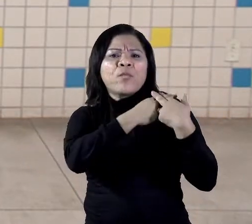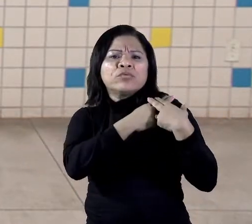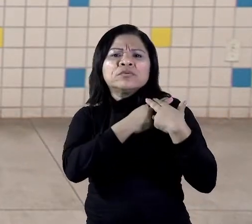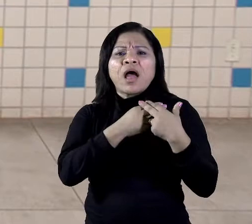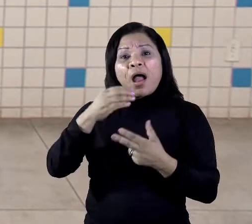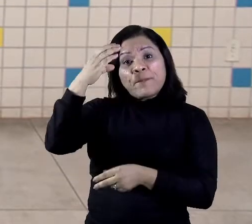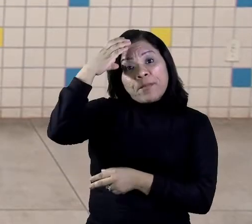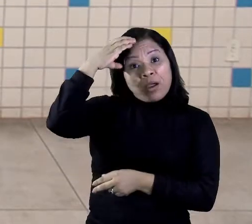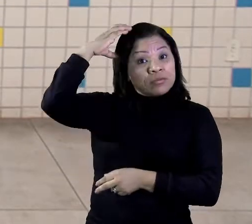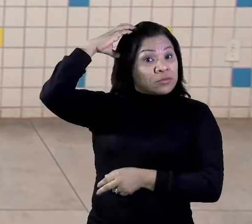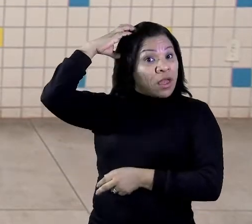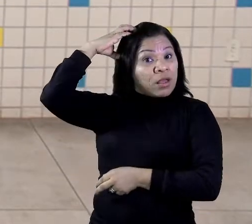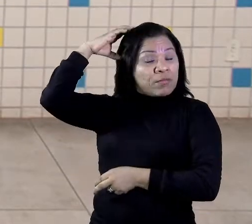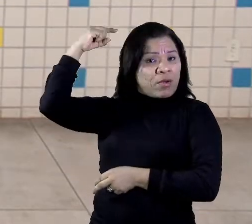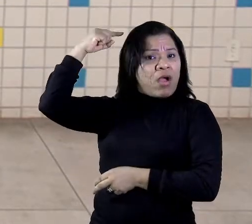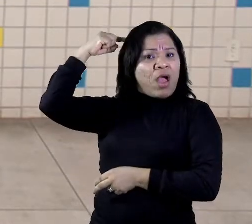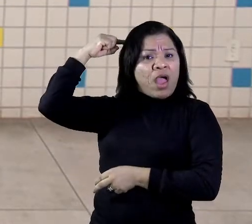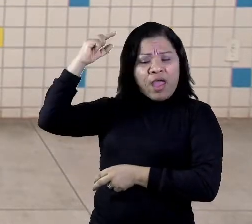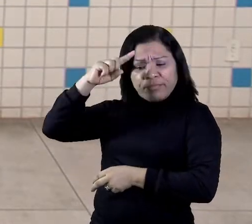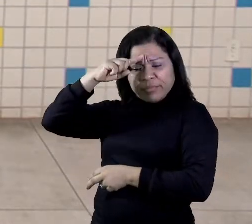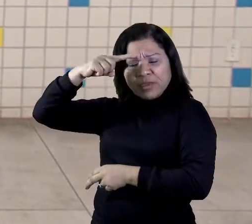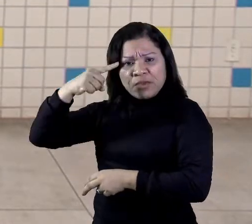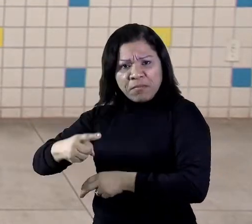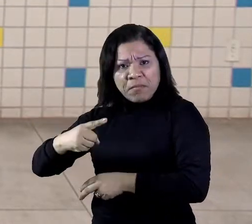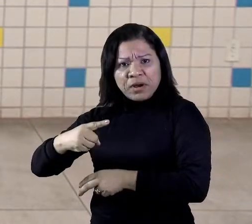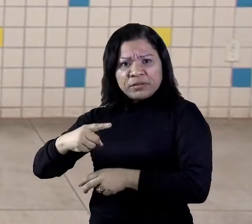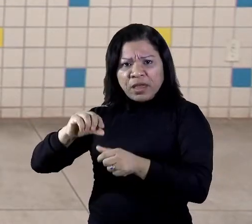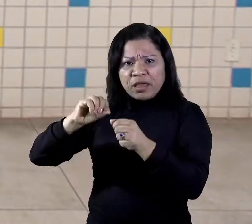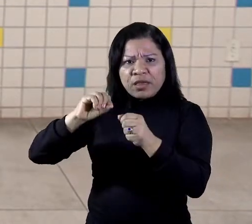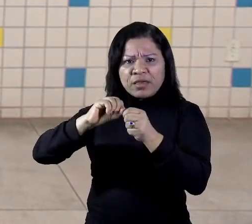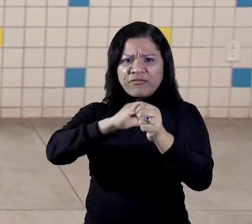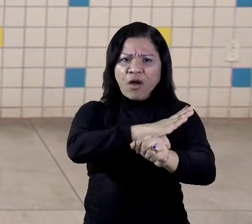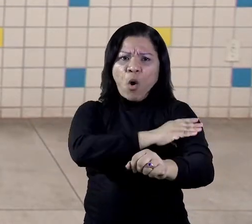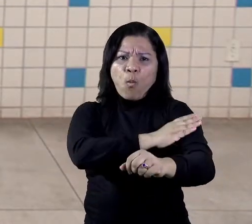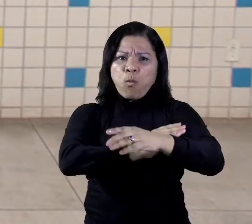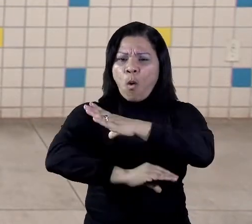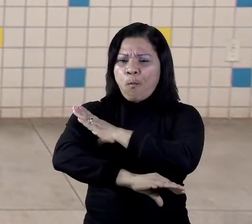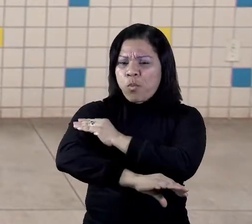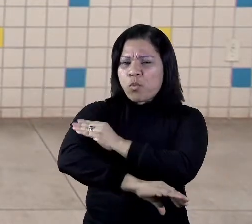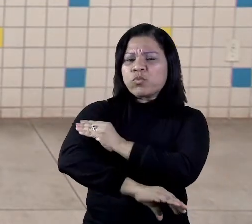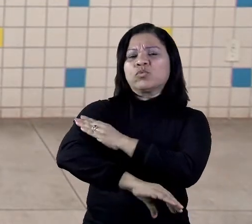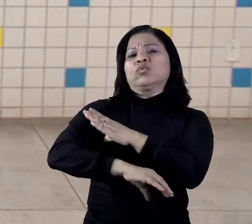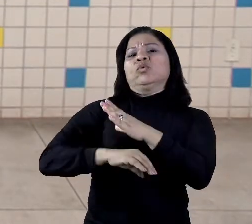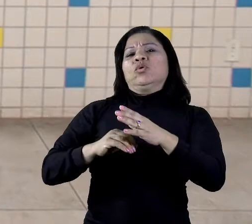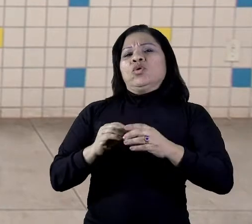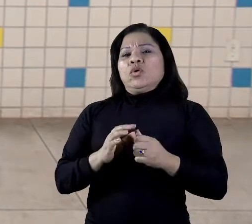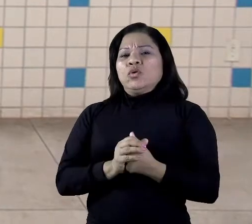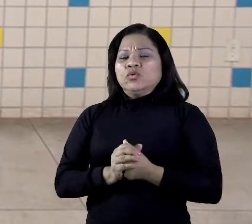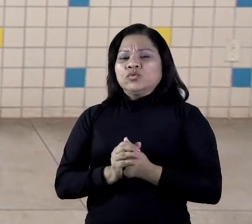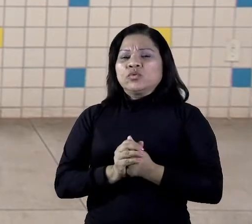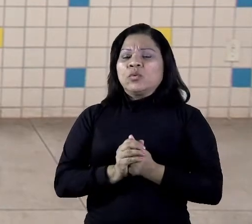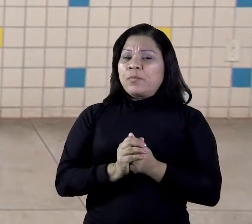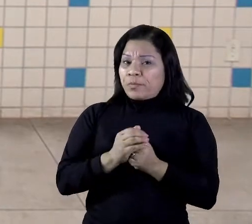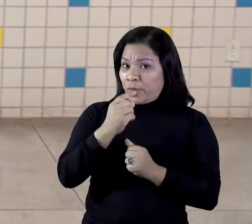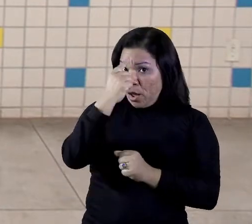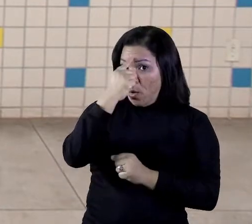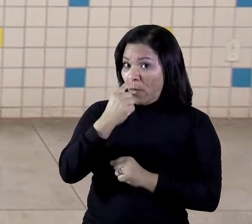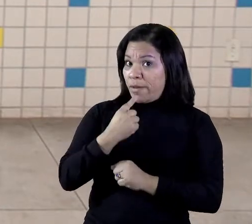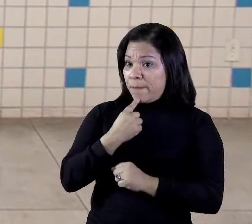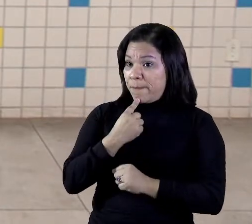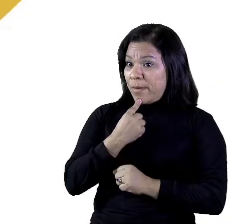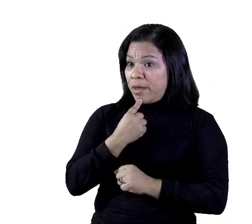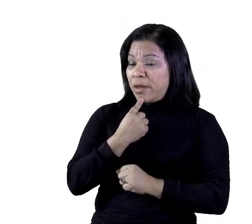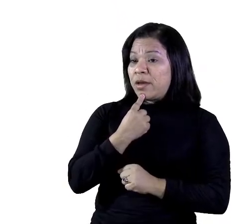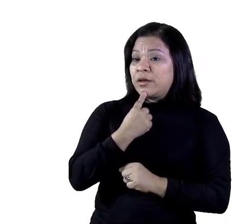ele que aciona nossos músculos. E como funciona esse músculo? Não é? Essa imagem que está mostrando para vocês aí mostra